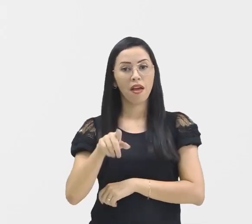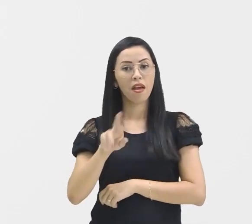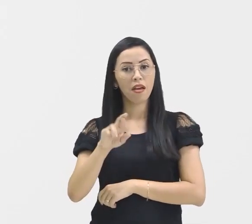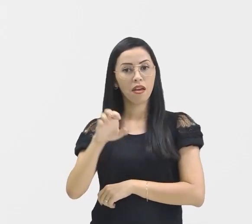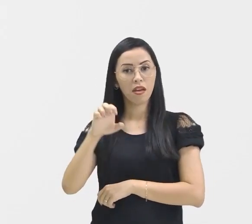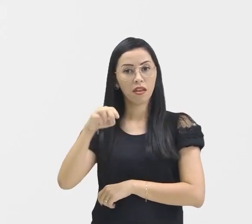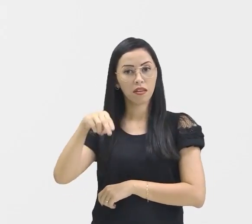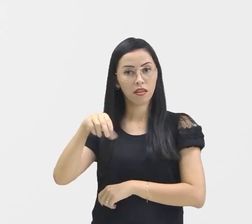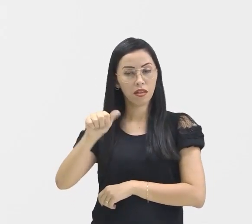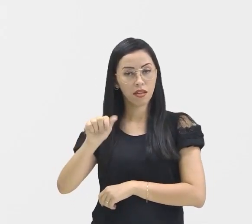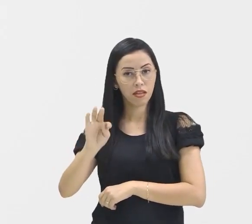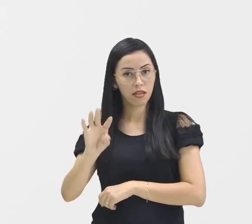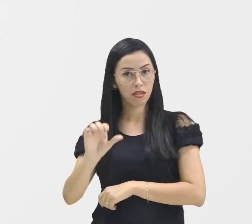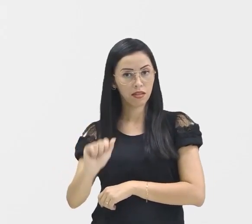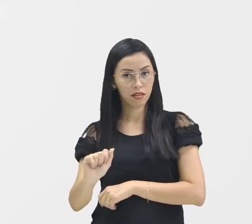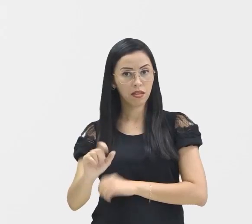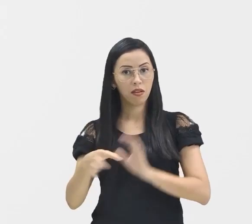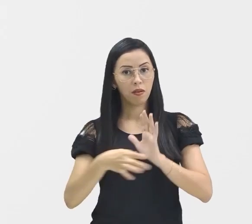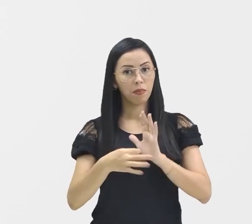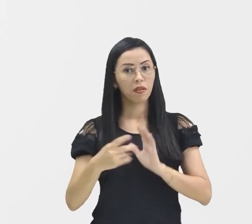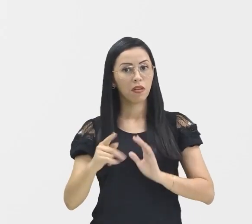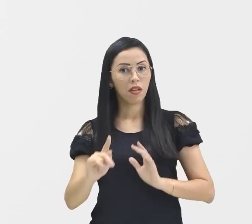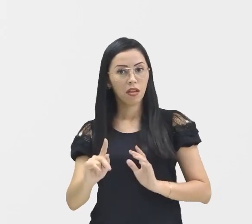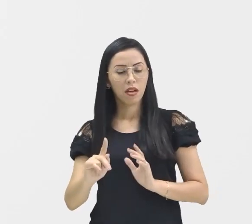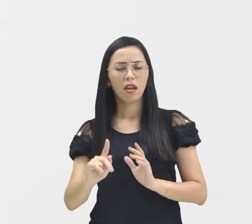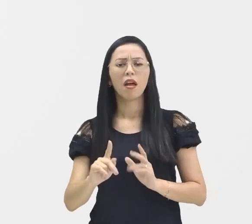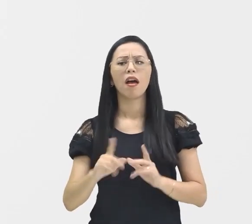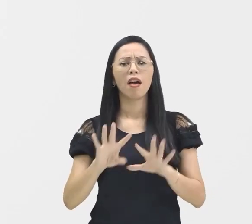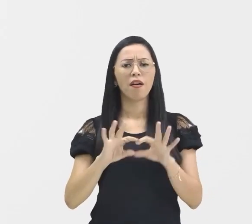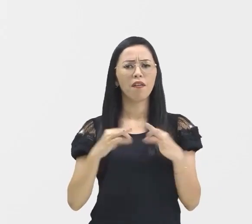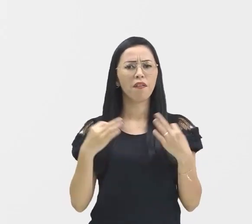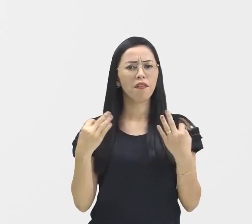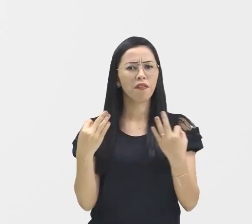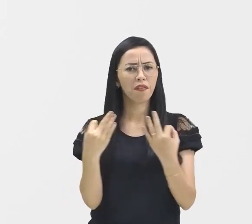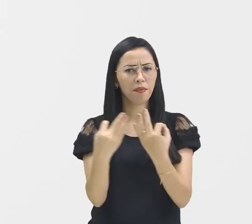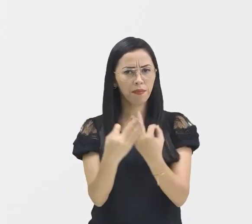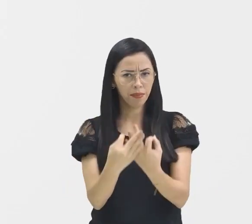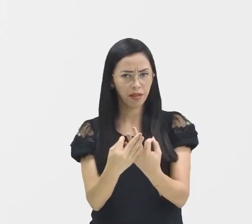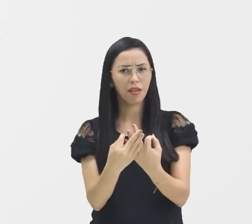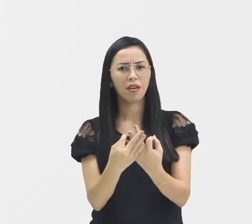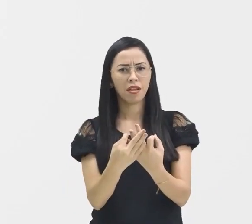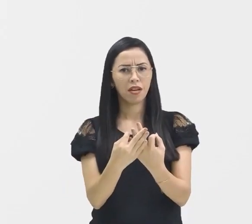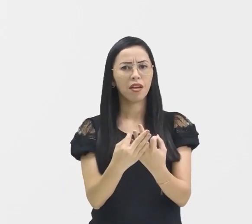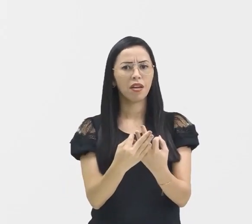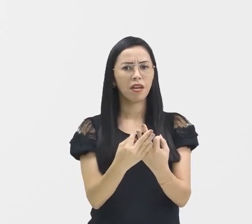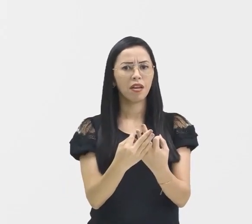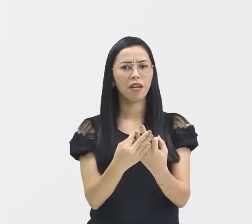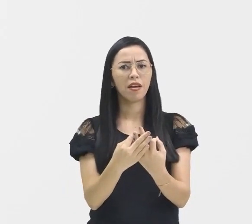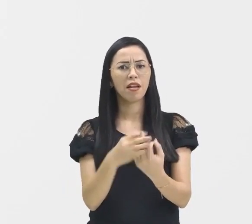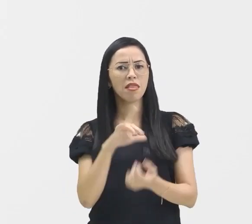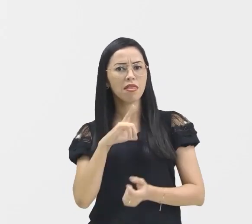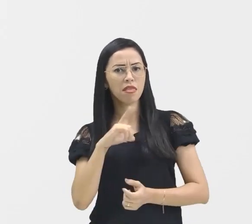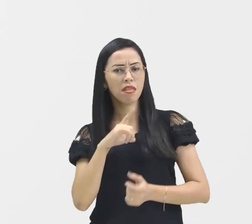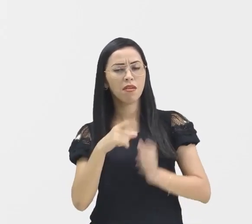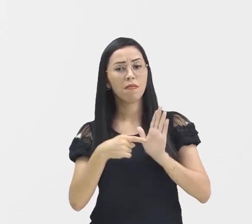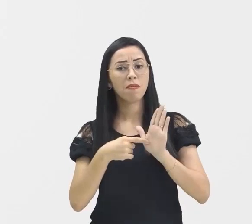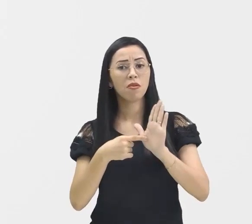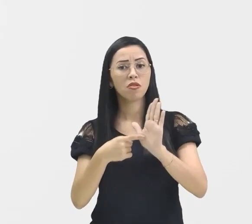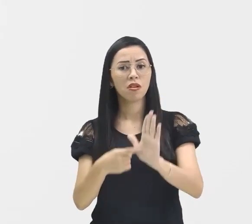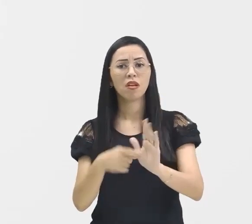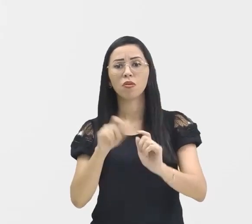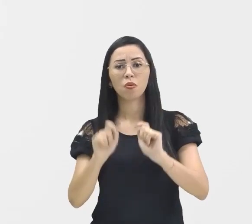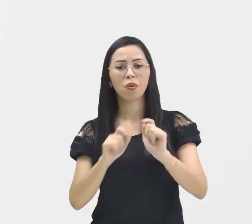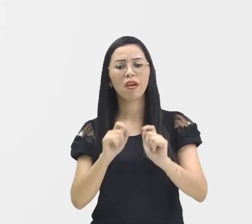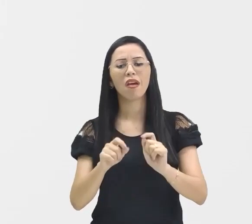Renata, é comum que os familiares de estudantes com dislexia tenham apresentado dificuldade